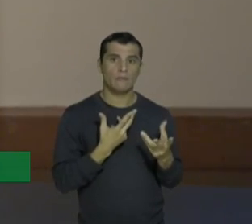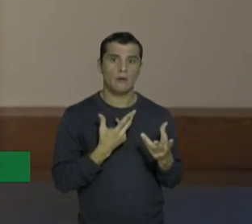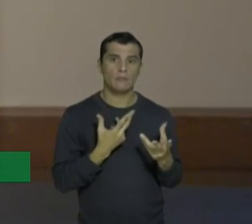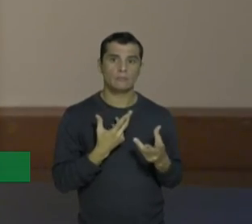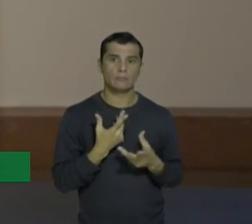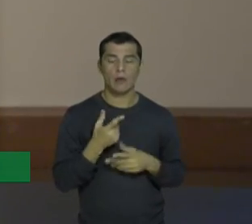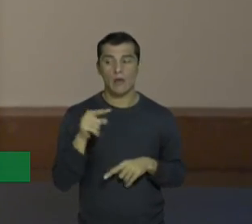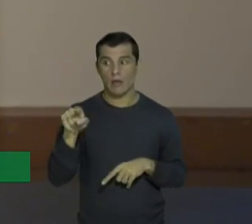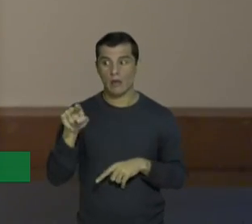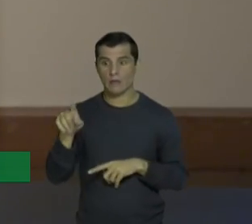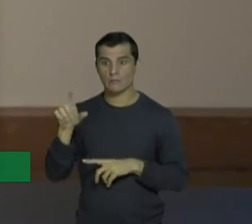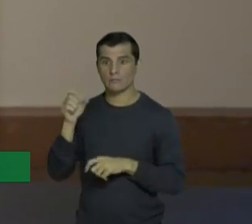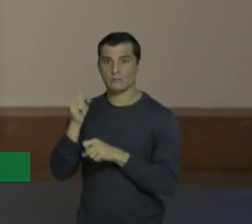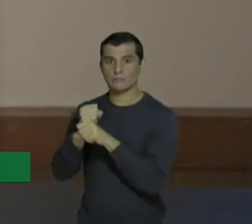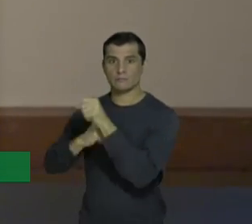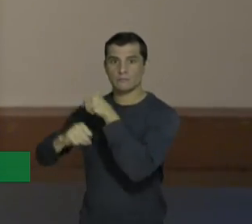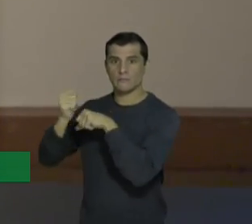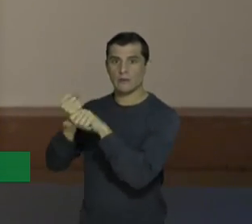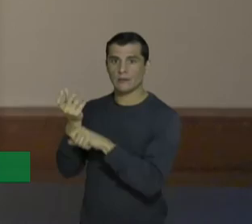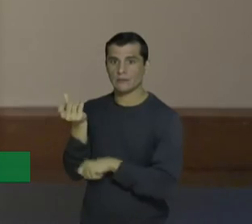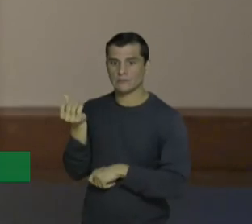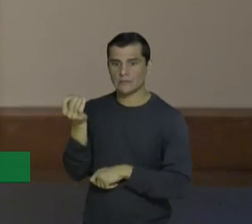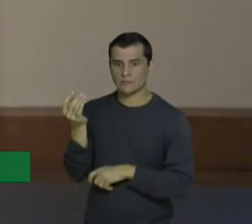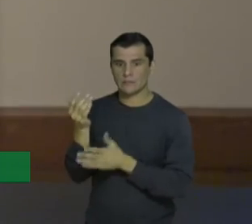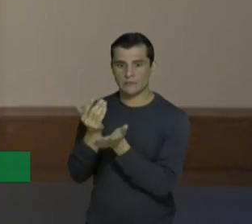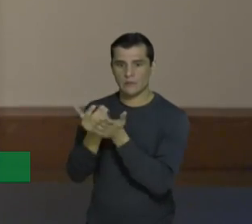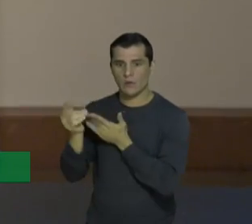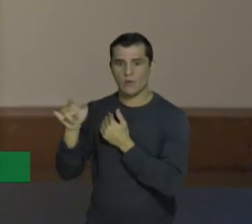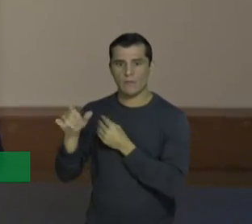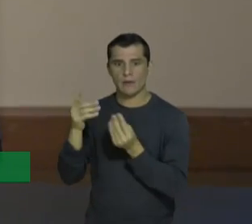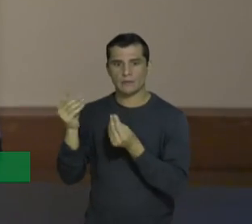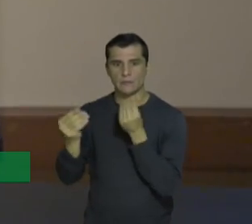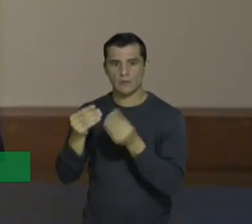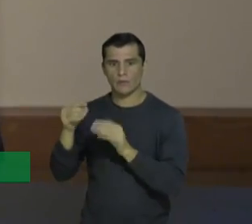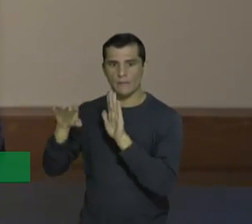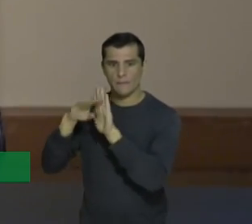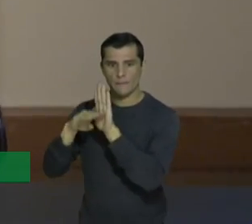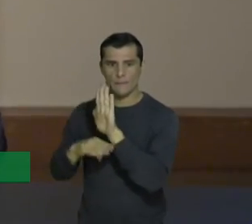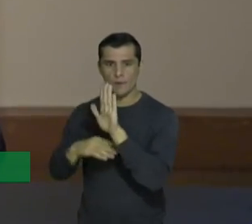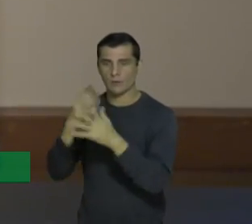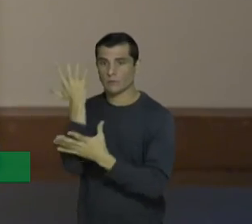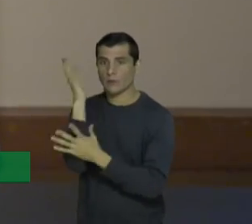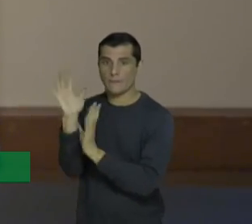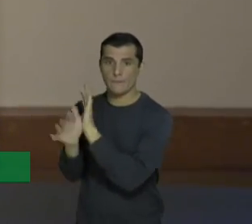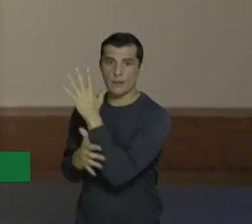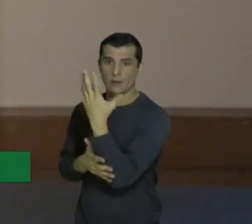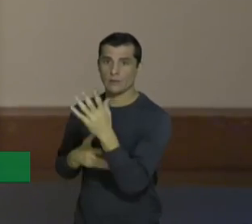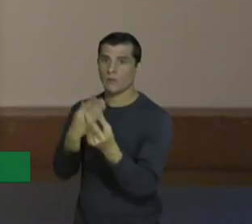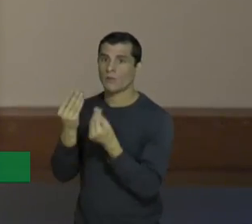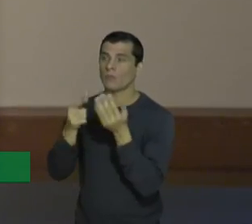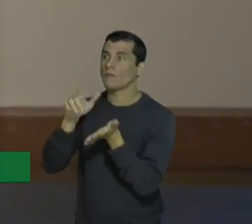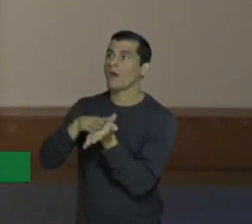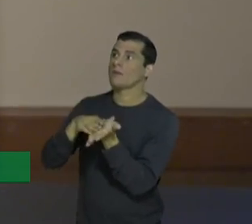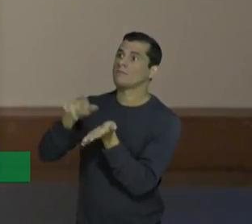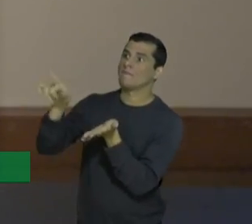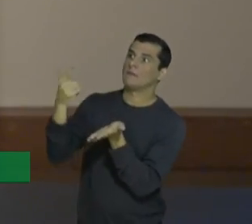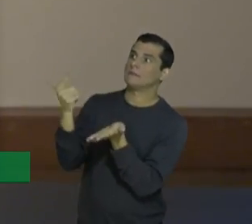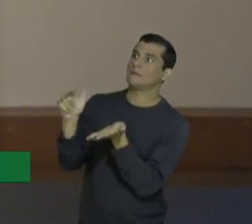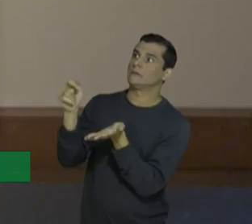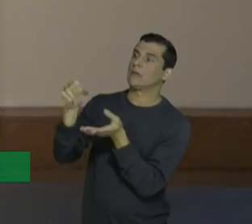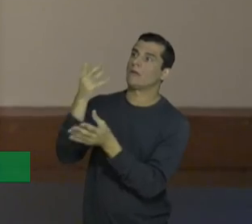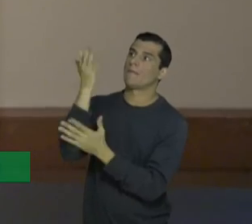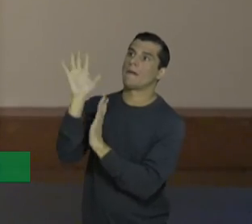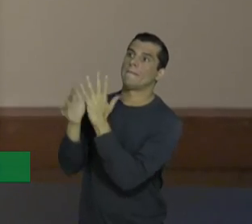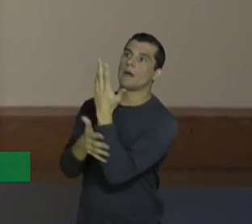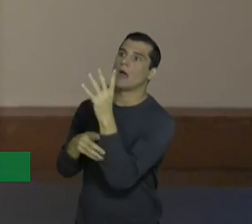anos 60 então não dá para você eh cobrar alguém para fazer algo claramente errado olhando para trás numa época em que nem se tinha noção né dos